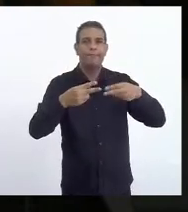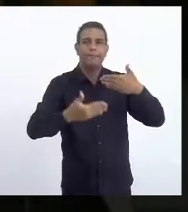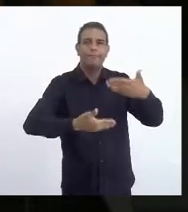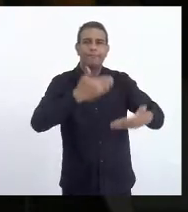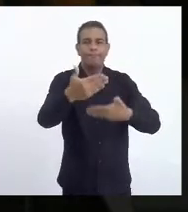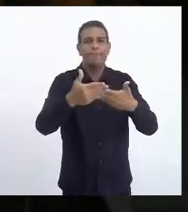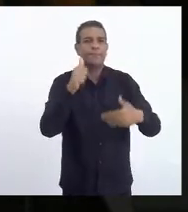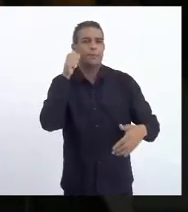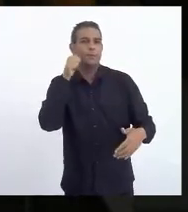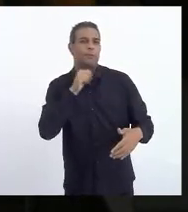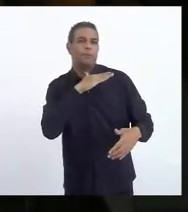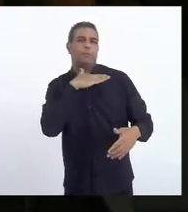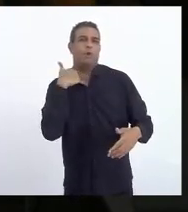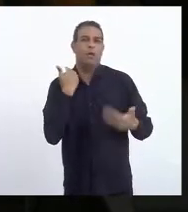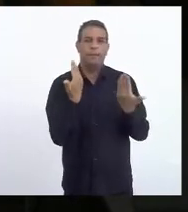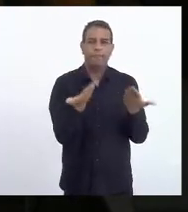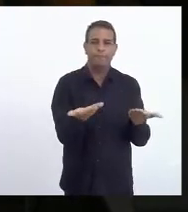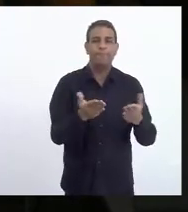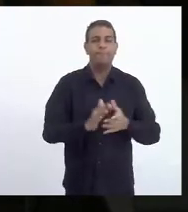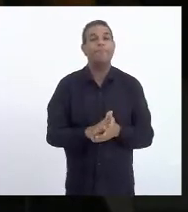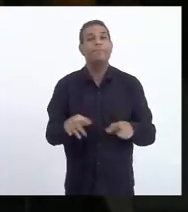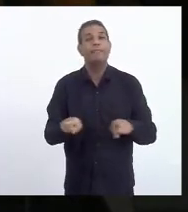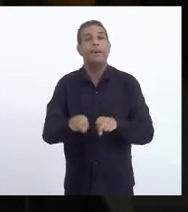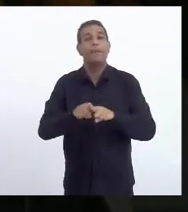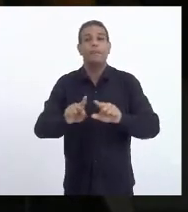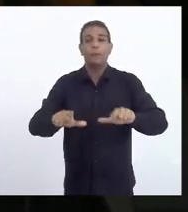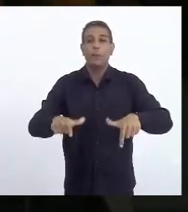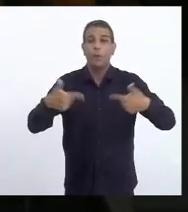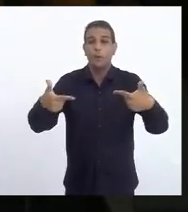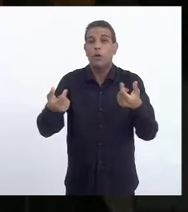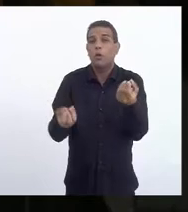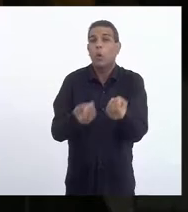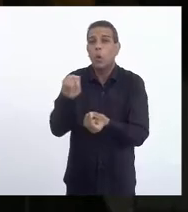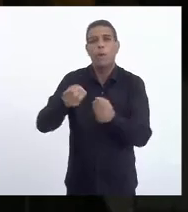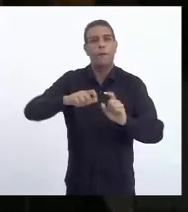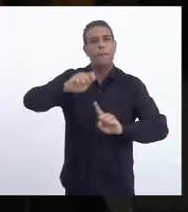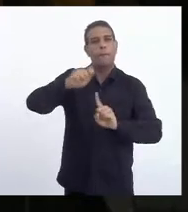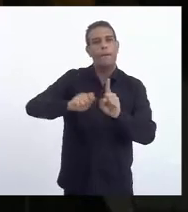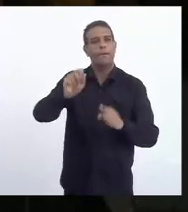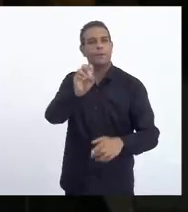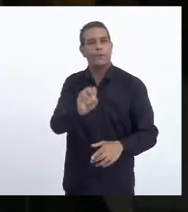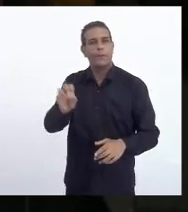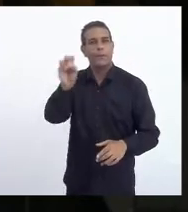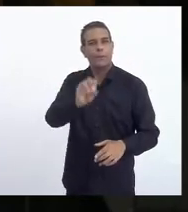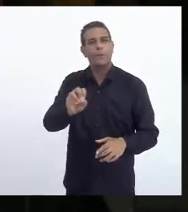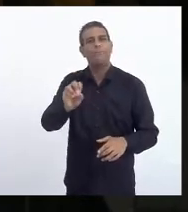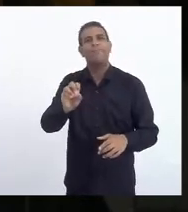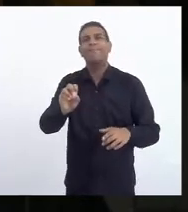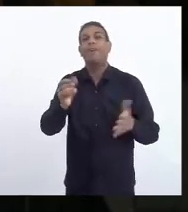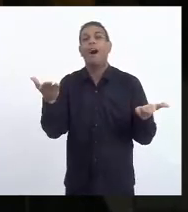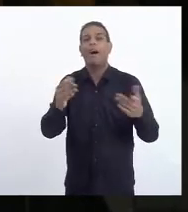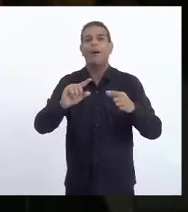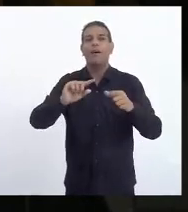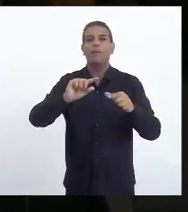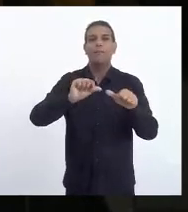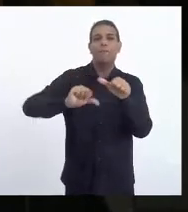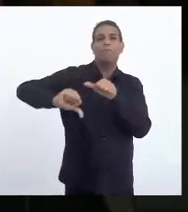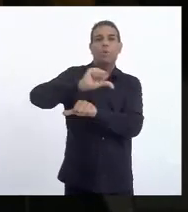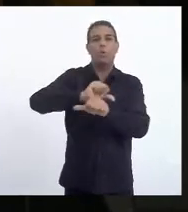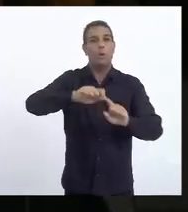seja o hein Já começou o mês de novembro e a campanha do Novembro